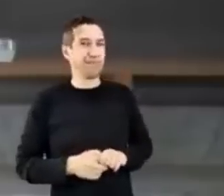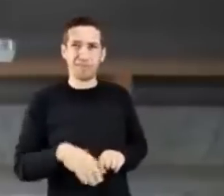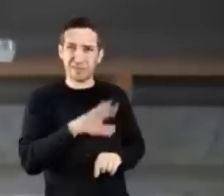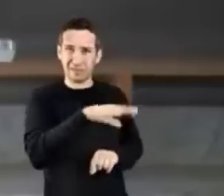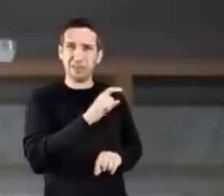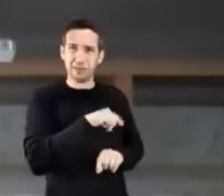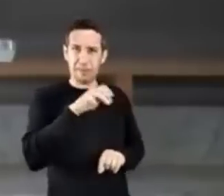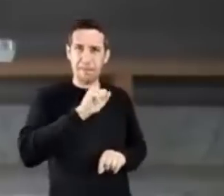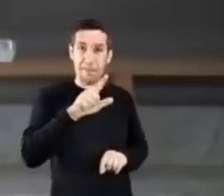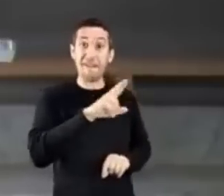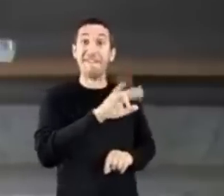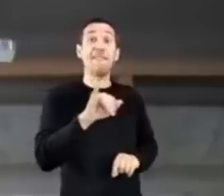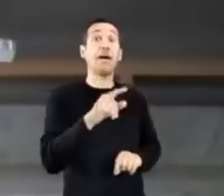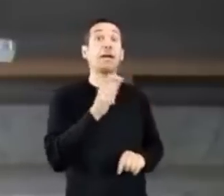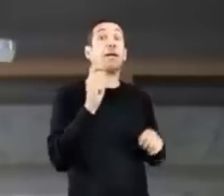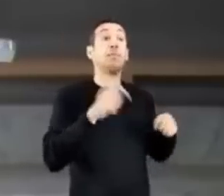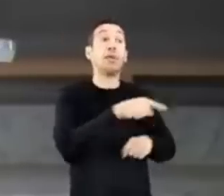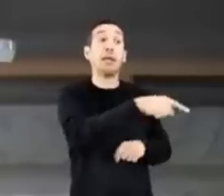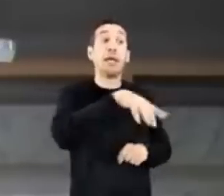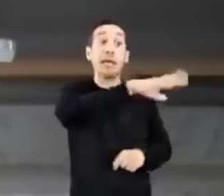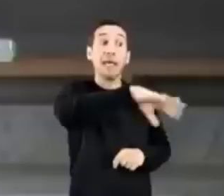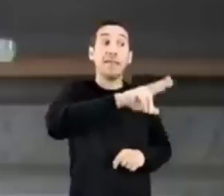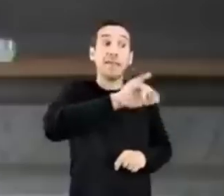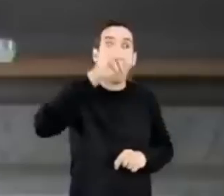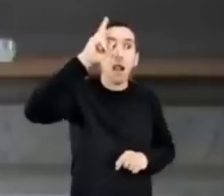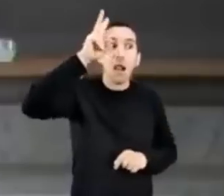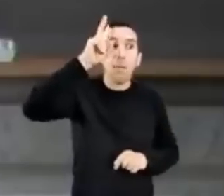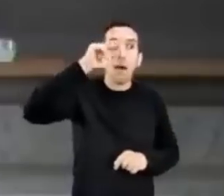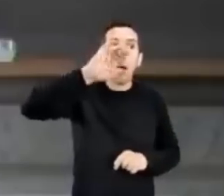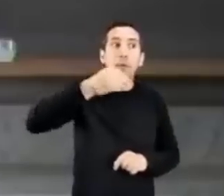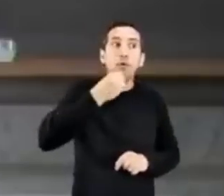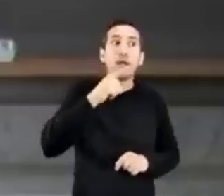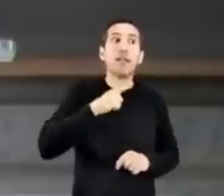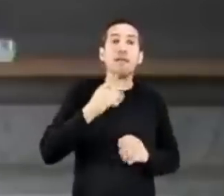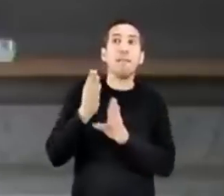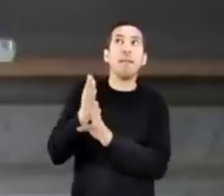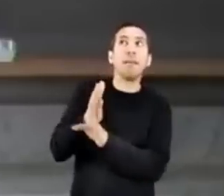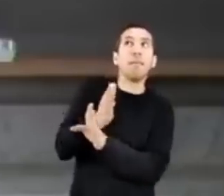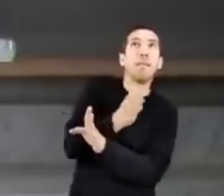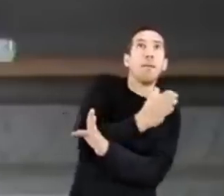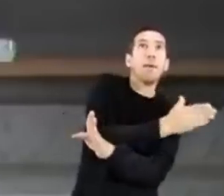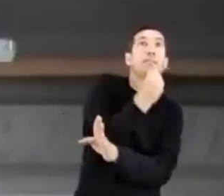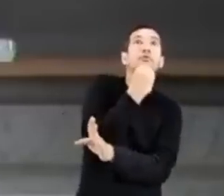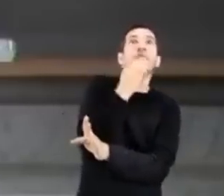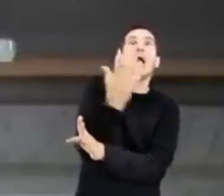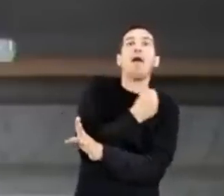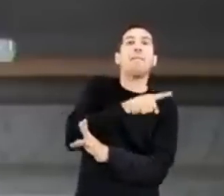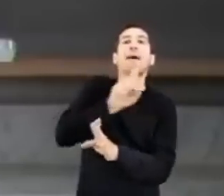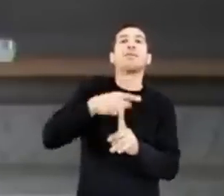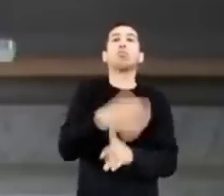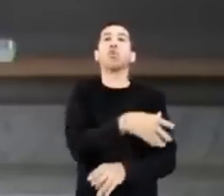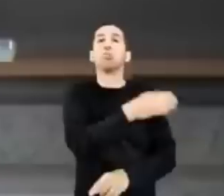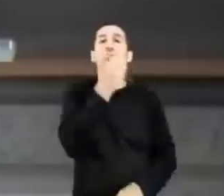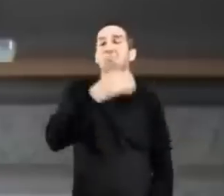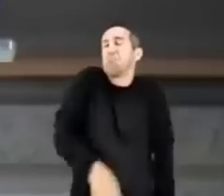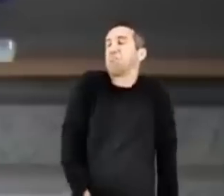poder Relembrar os momentos e oportunidades que tiveram de salvação você imagina cada o pessoa